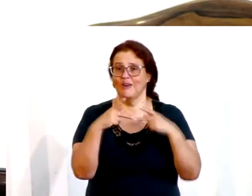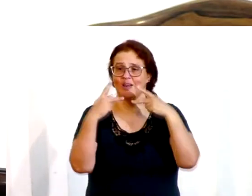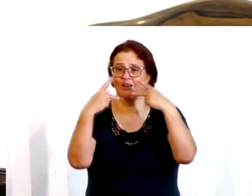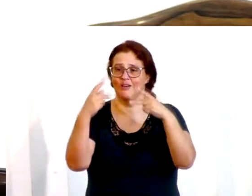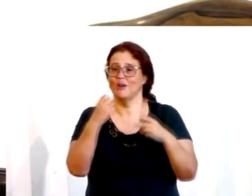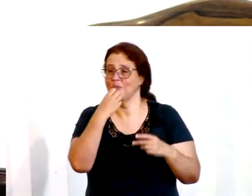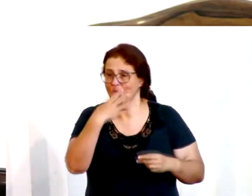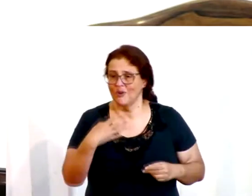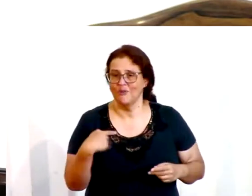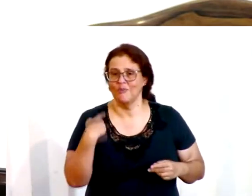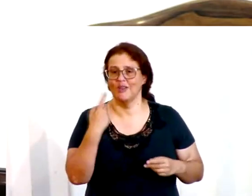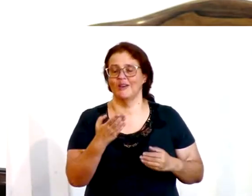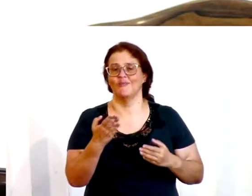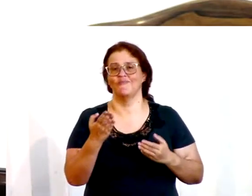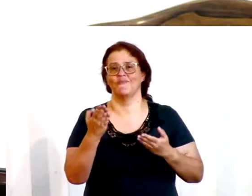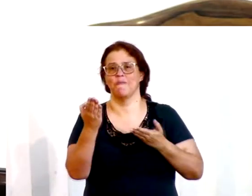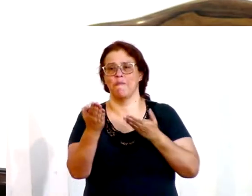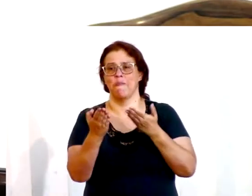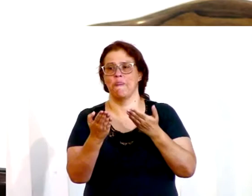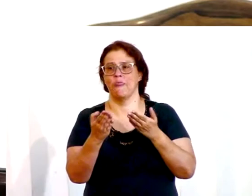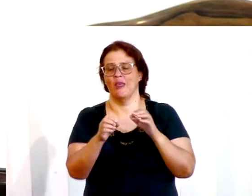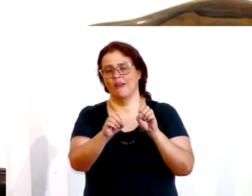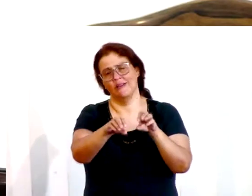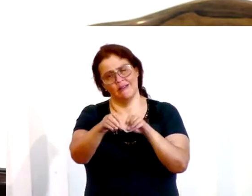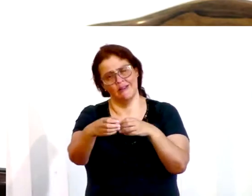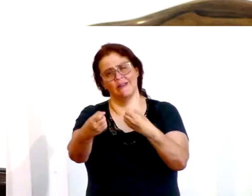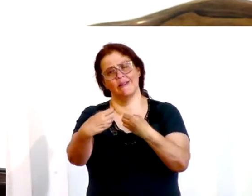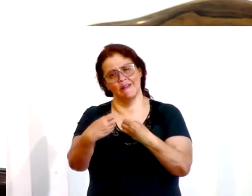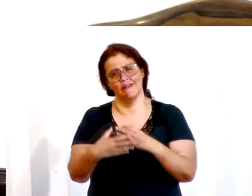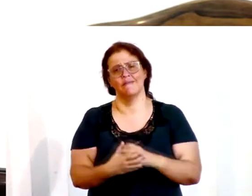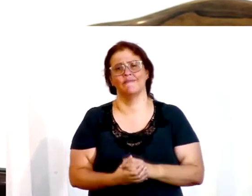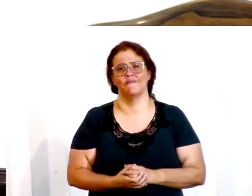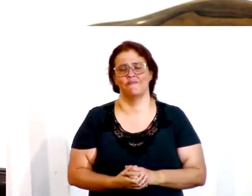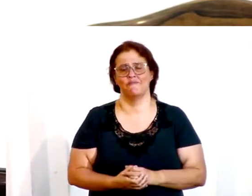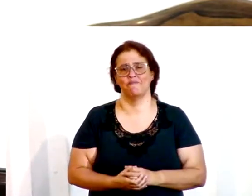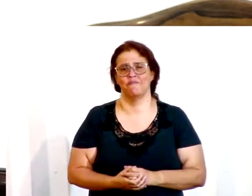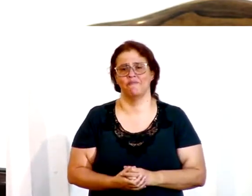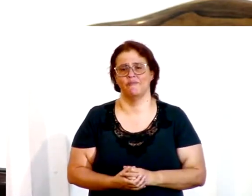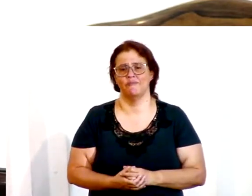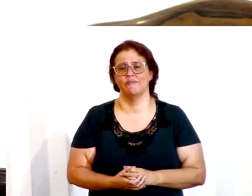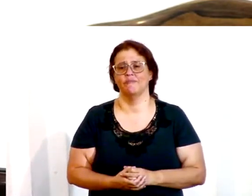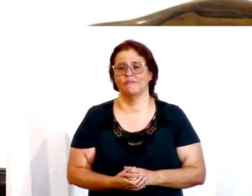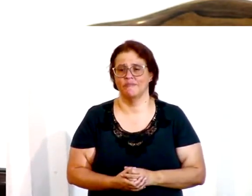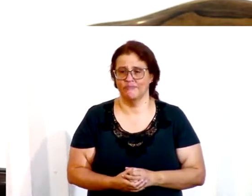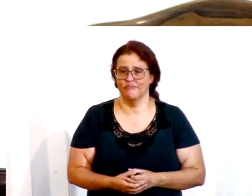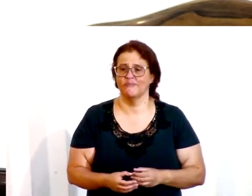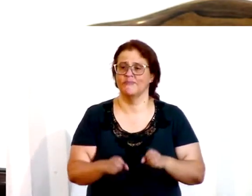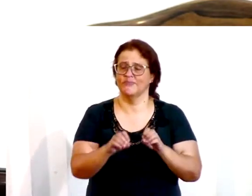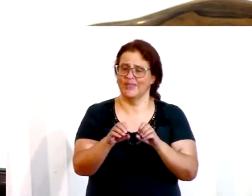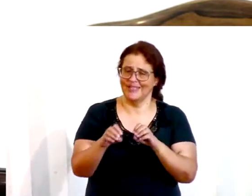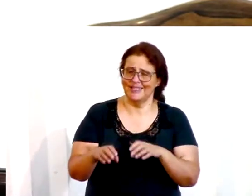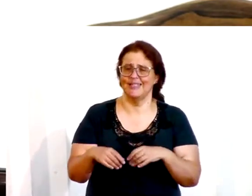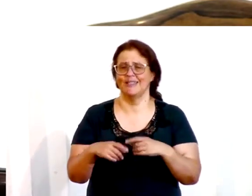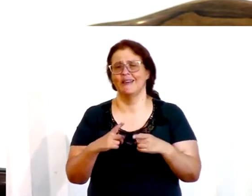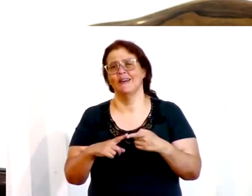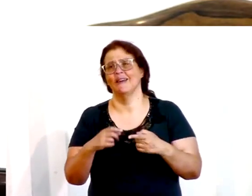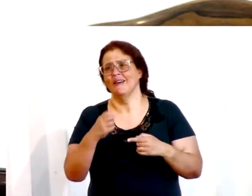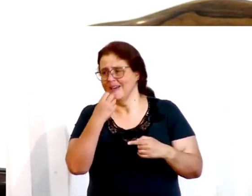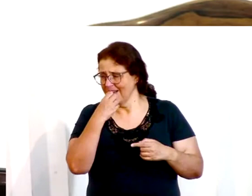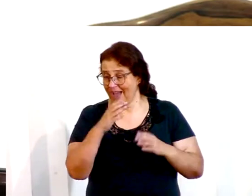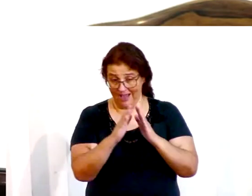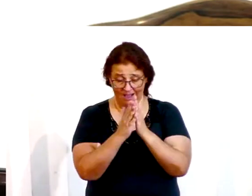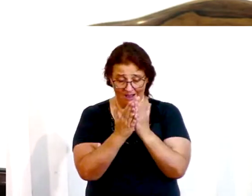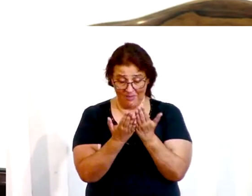bem sabemos, a Escritura é útil para o homem todo. Ensino, repreensão, correção na justiça,